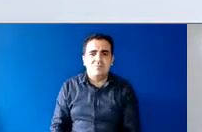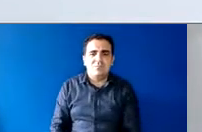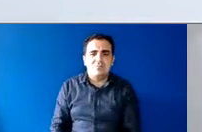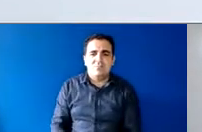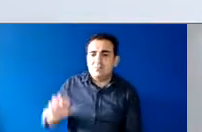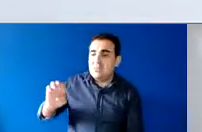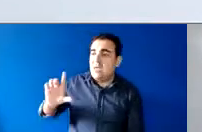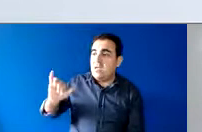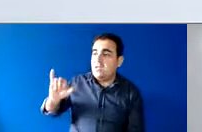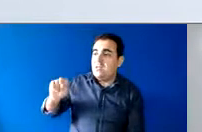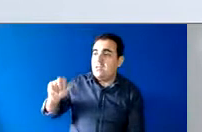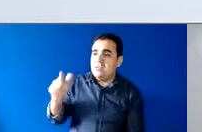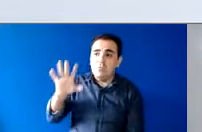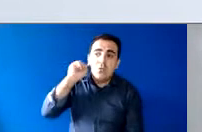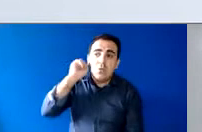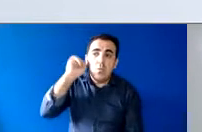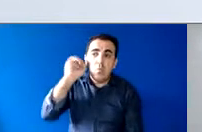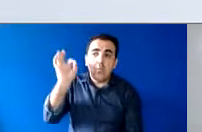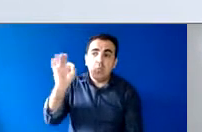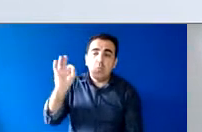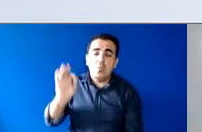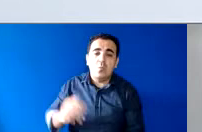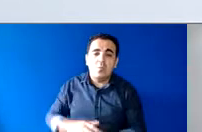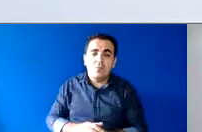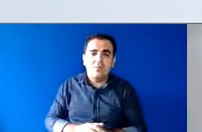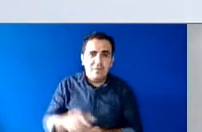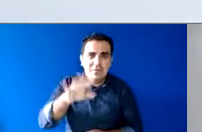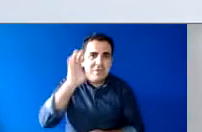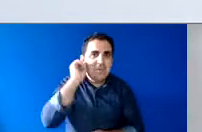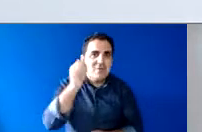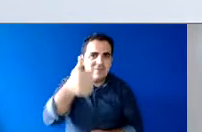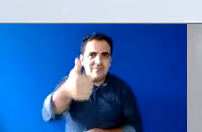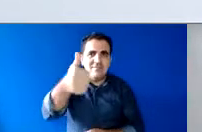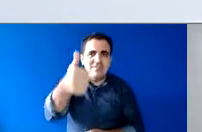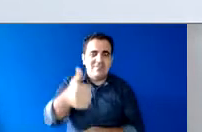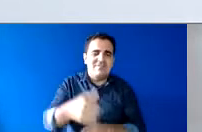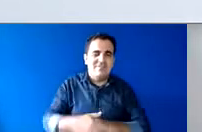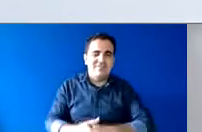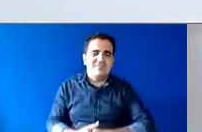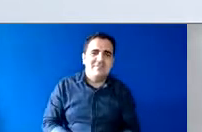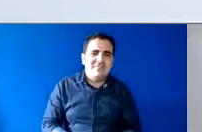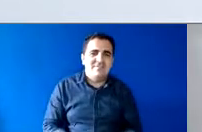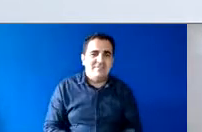Elisa, não estou te escutando. Me escutam agora?